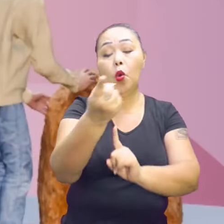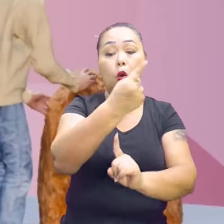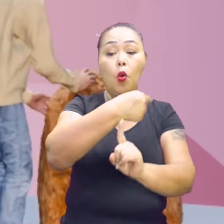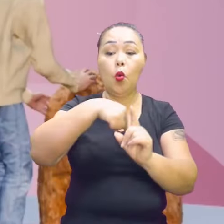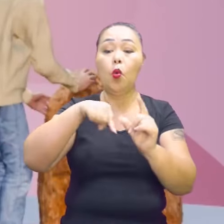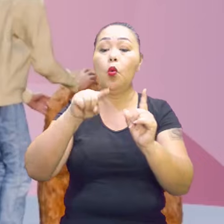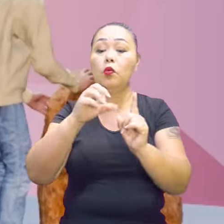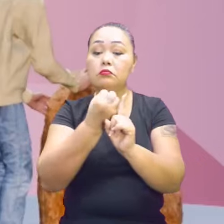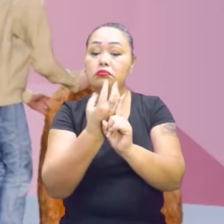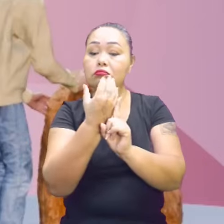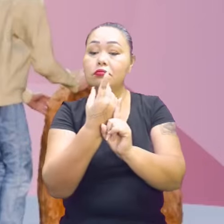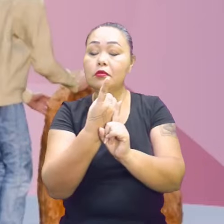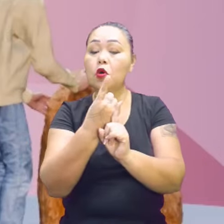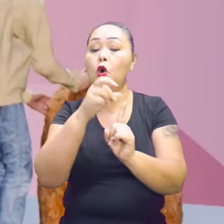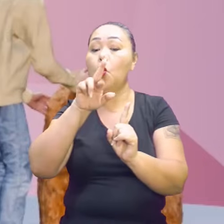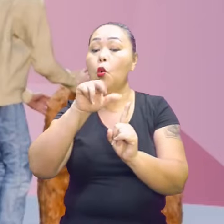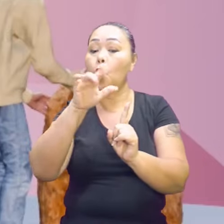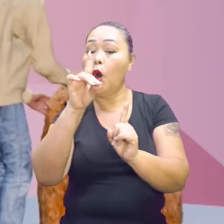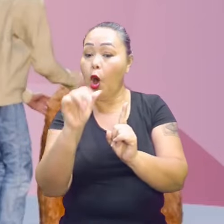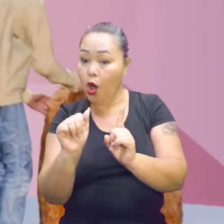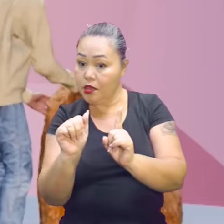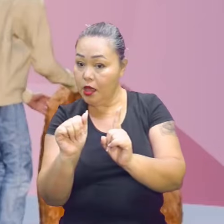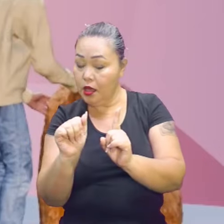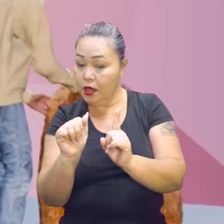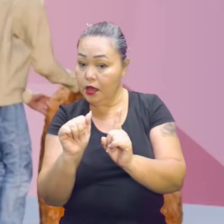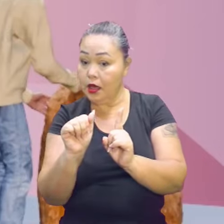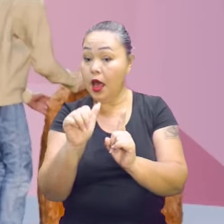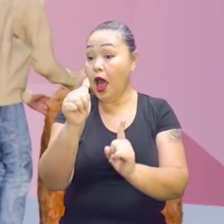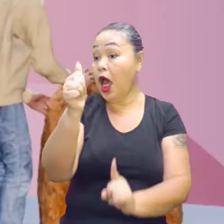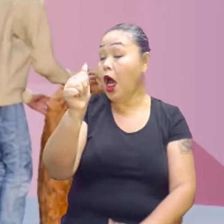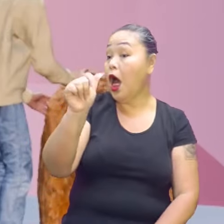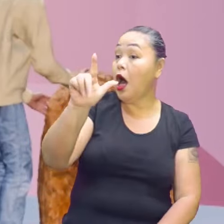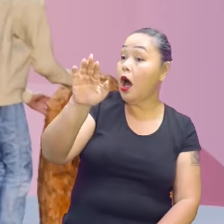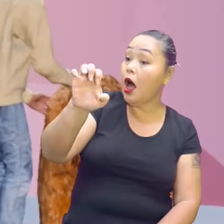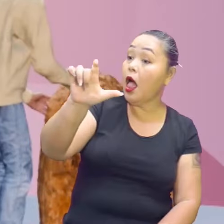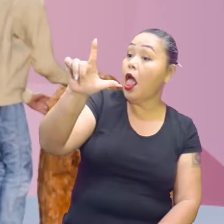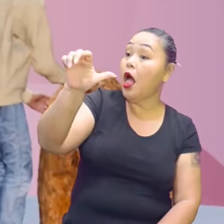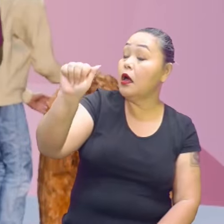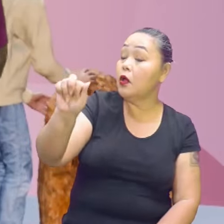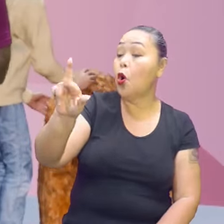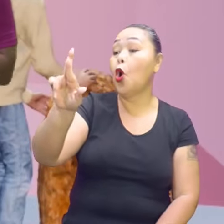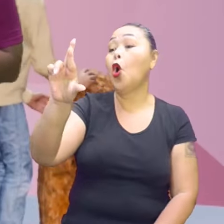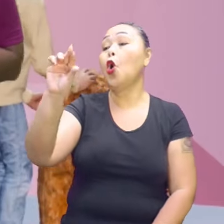roda, aí já chega no assunto. Aí seria assim, elas